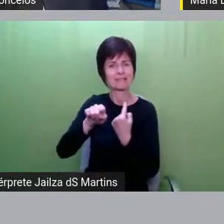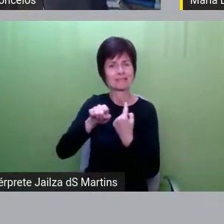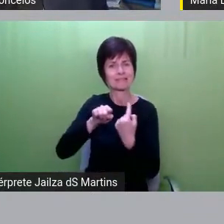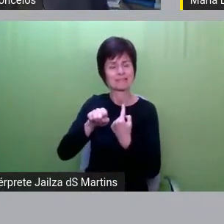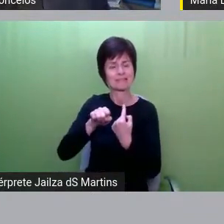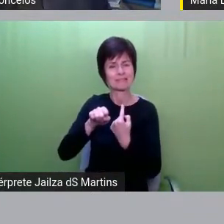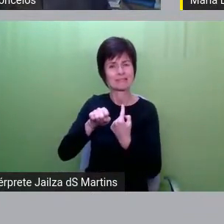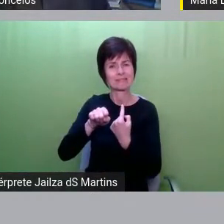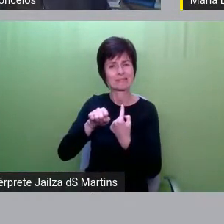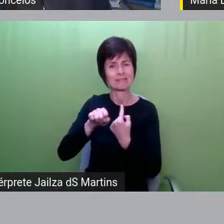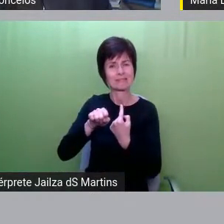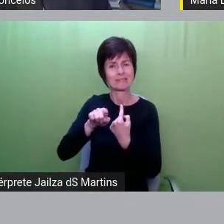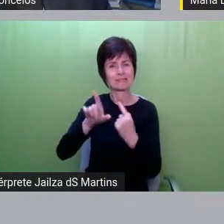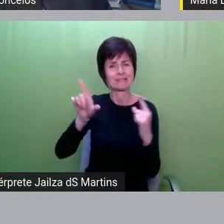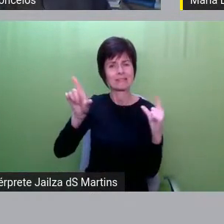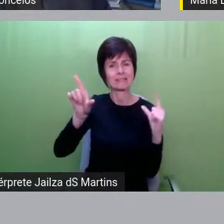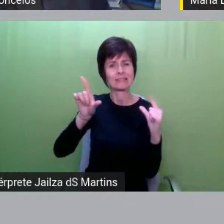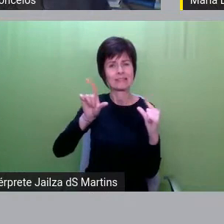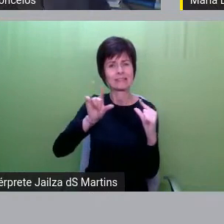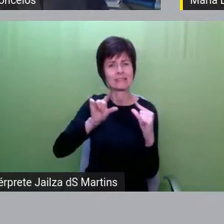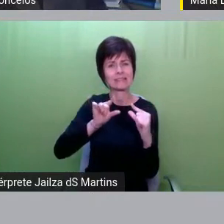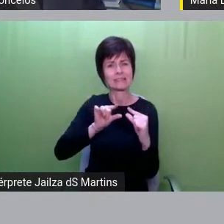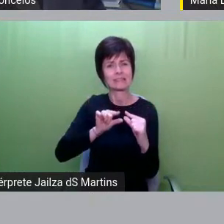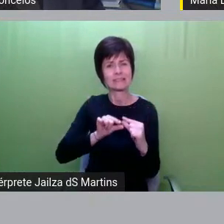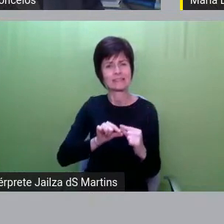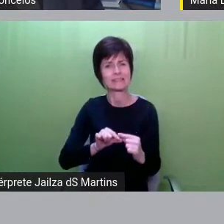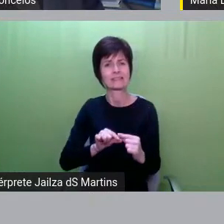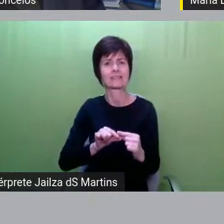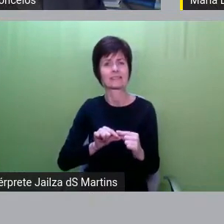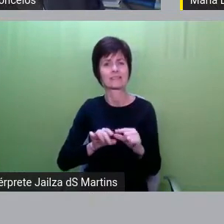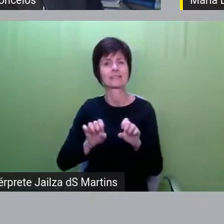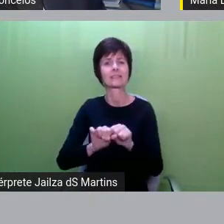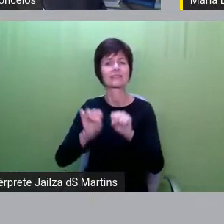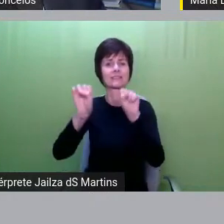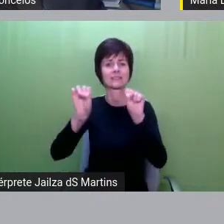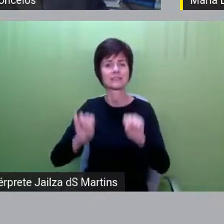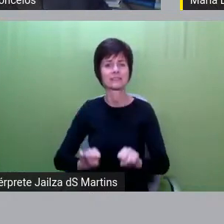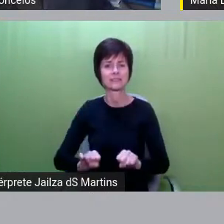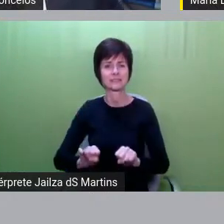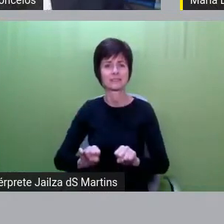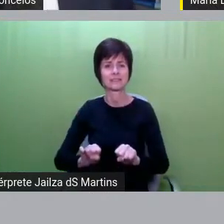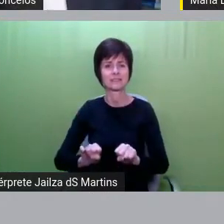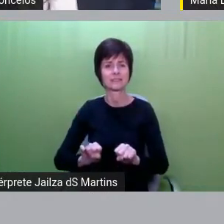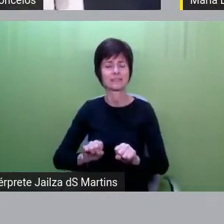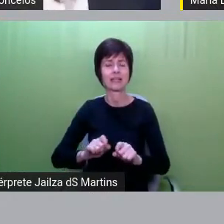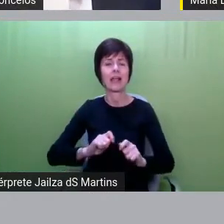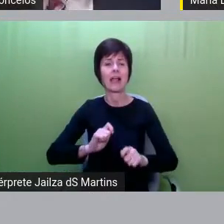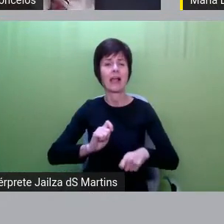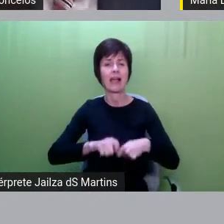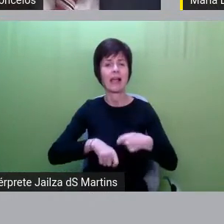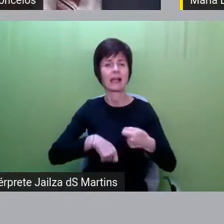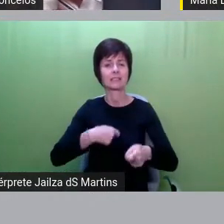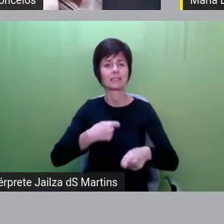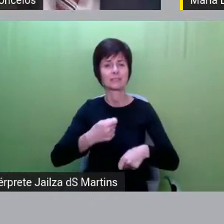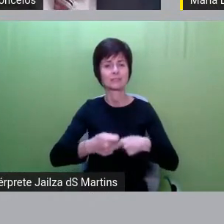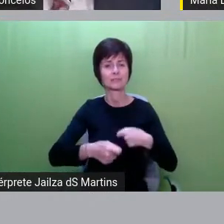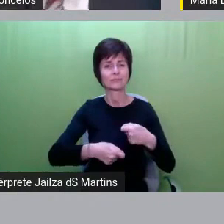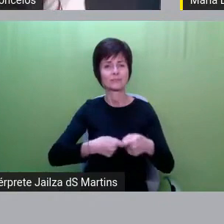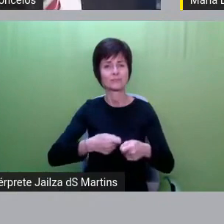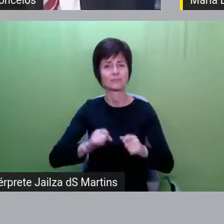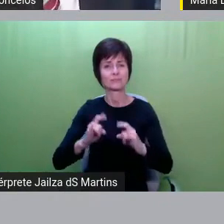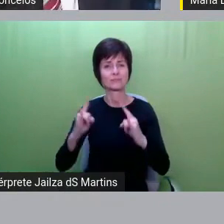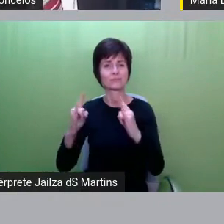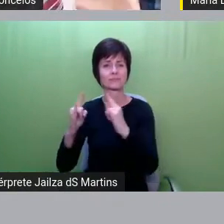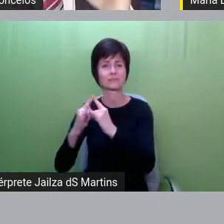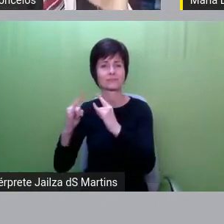ela encolheu fortemente toda a estrutura administrativa e operacional das instituições